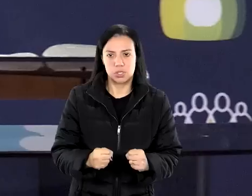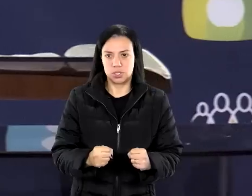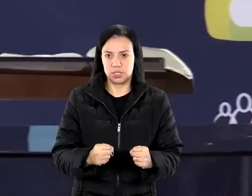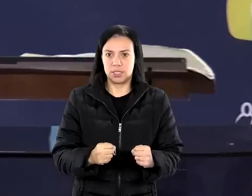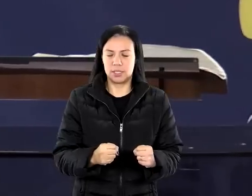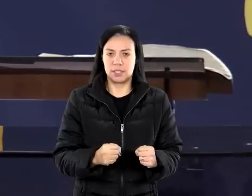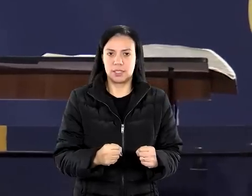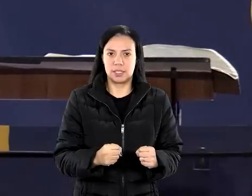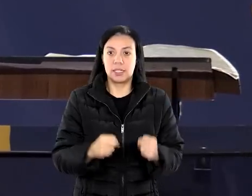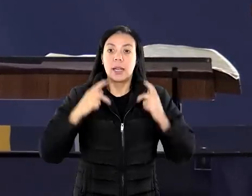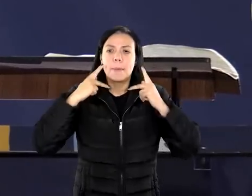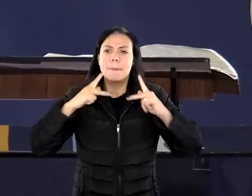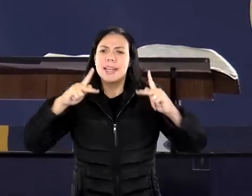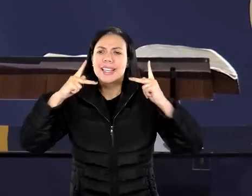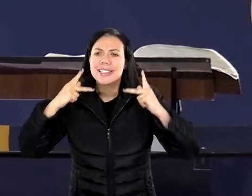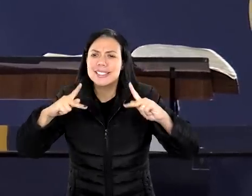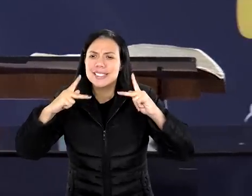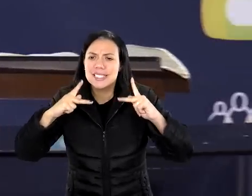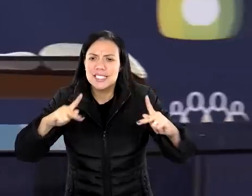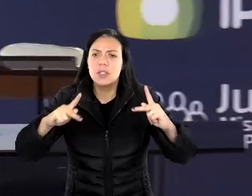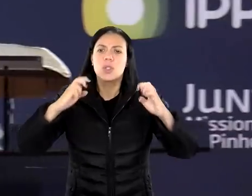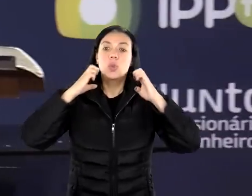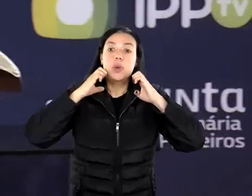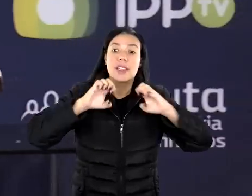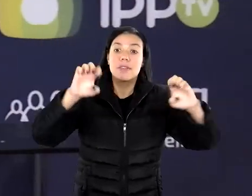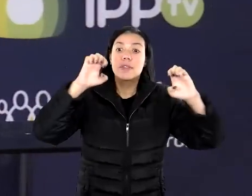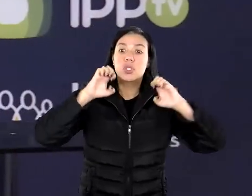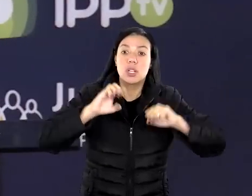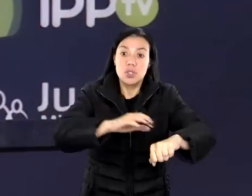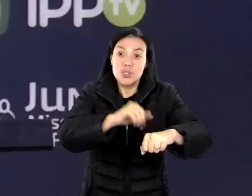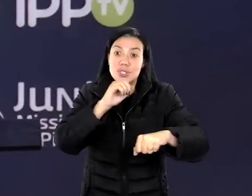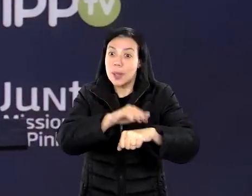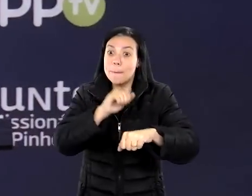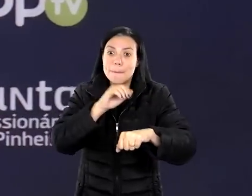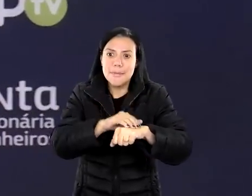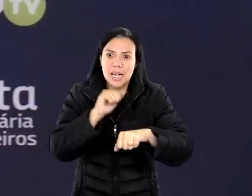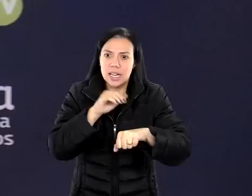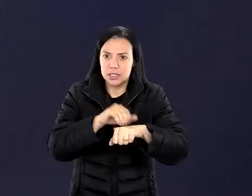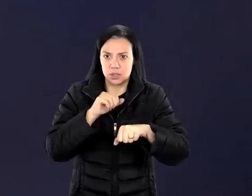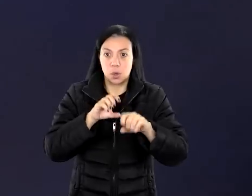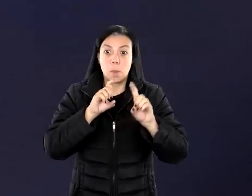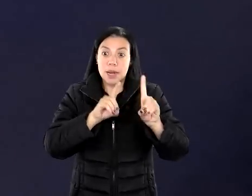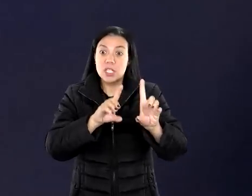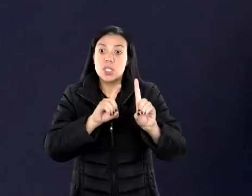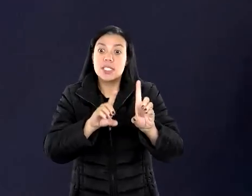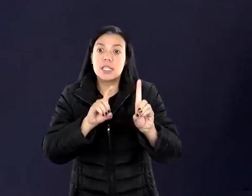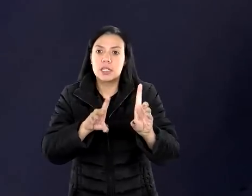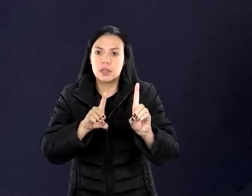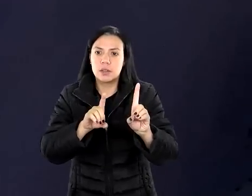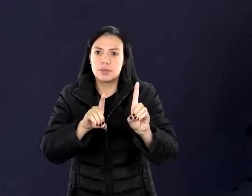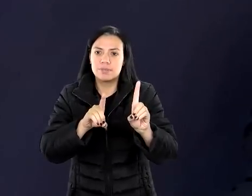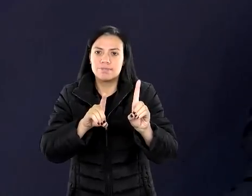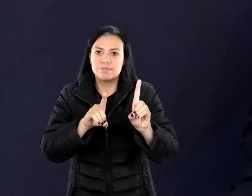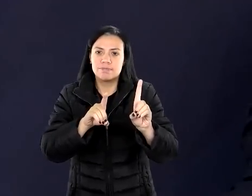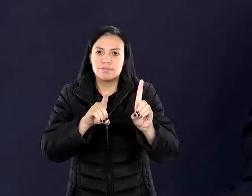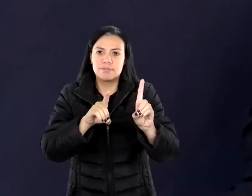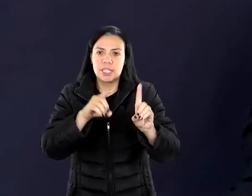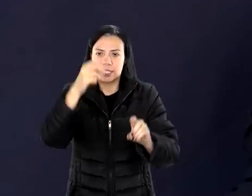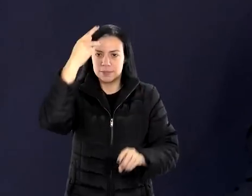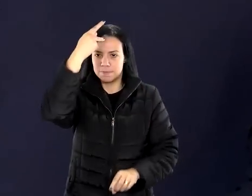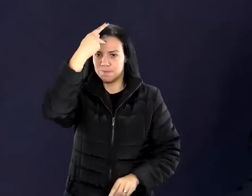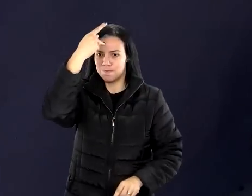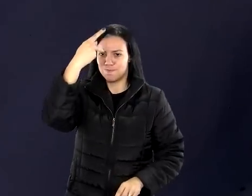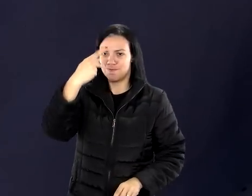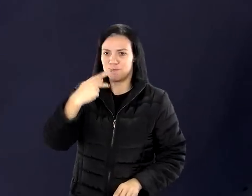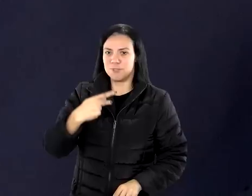da pregação do evangelho, do chamado para ser discípulo, a responsabilidade é colocada pessoalmente.